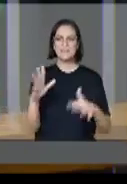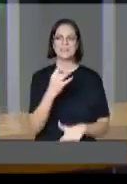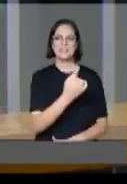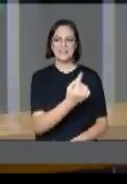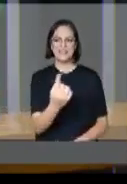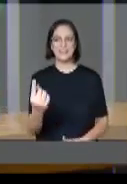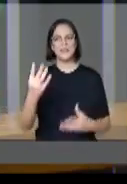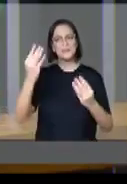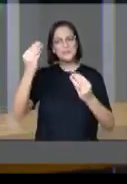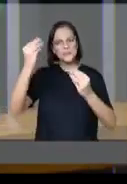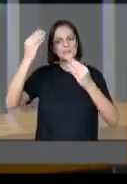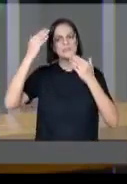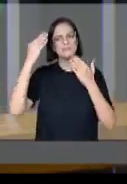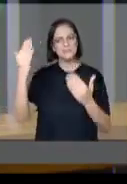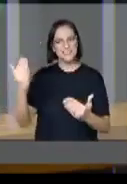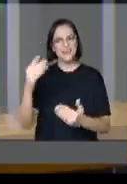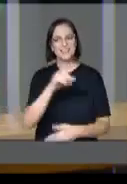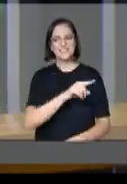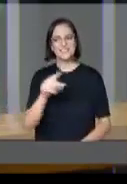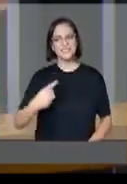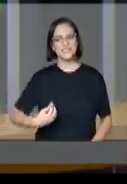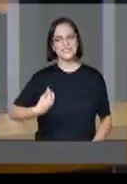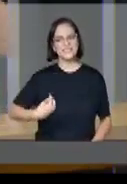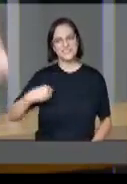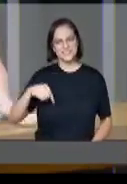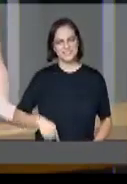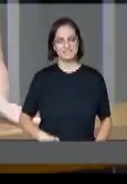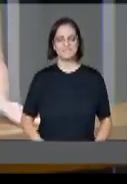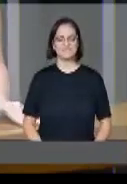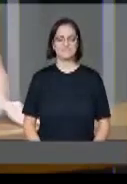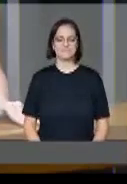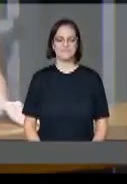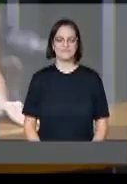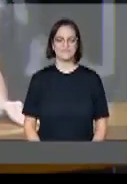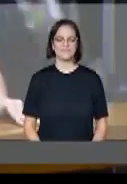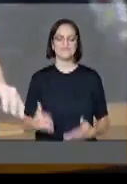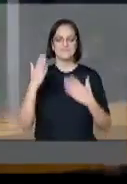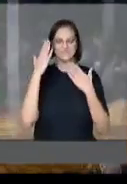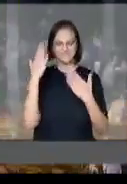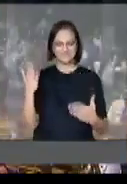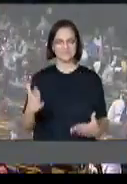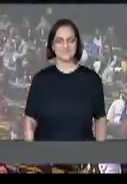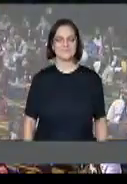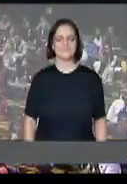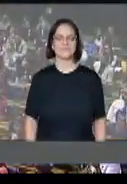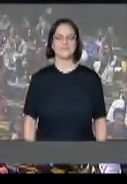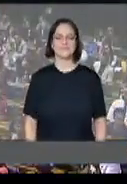de vocês, e muito obrigada por trazer um pouco. Obrigada.